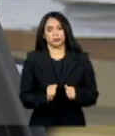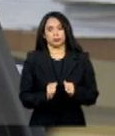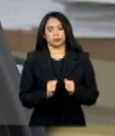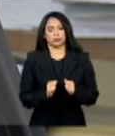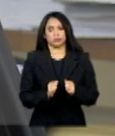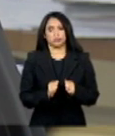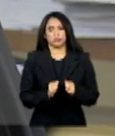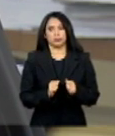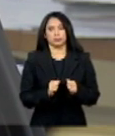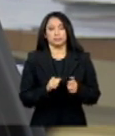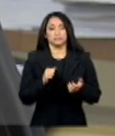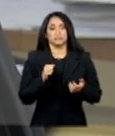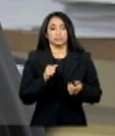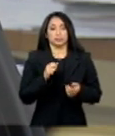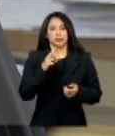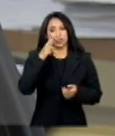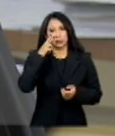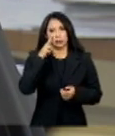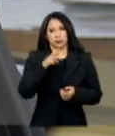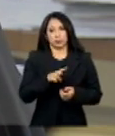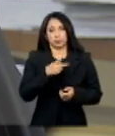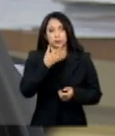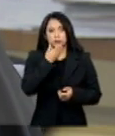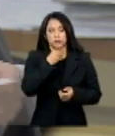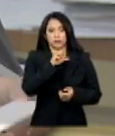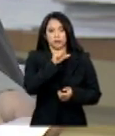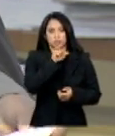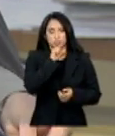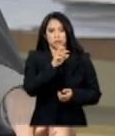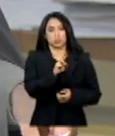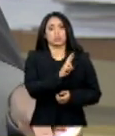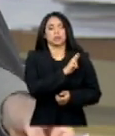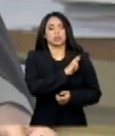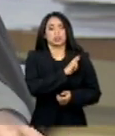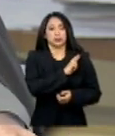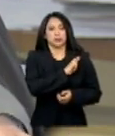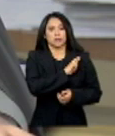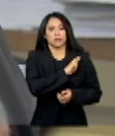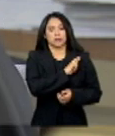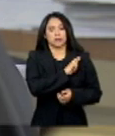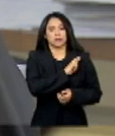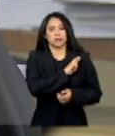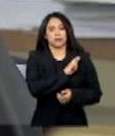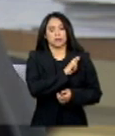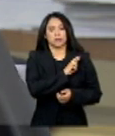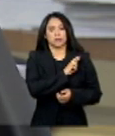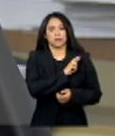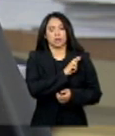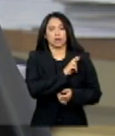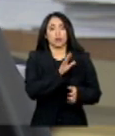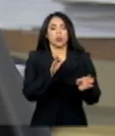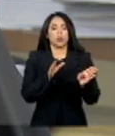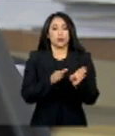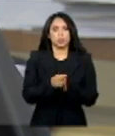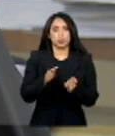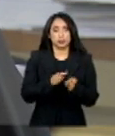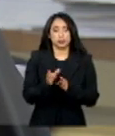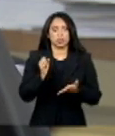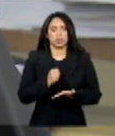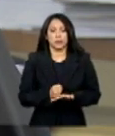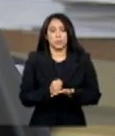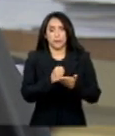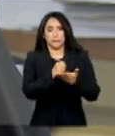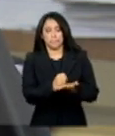medidas encaminhamento aos pais ou responsáveis mediante termo de responsabilidade orientação apoio e